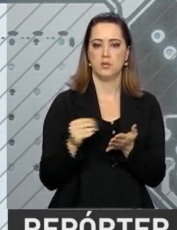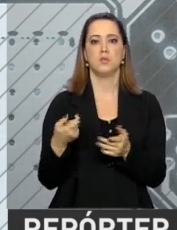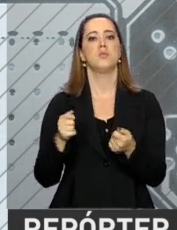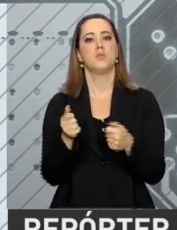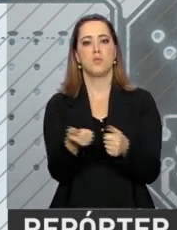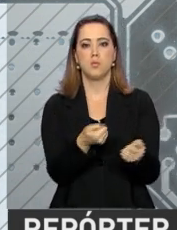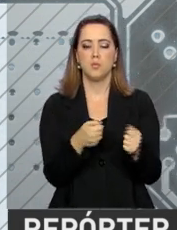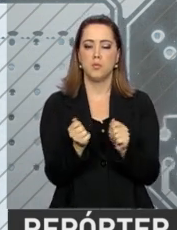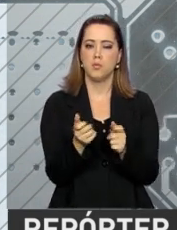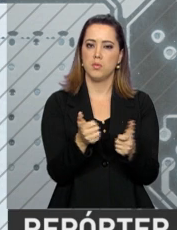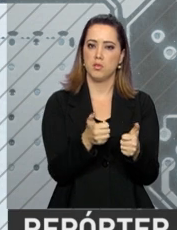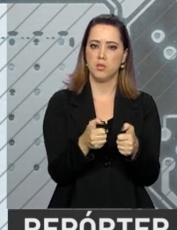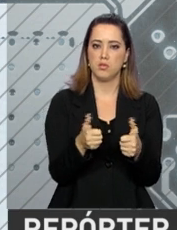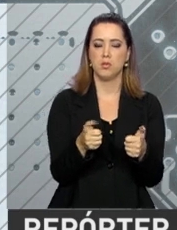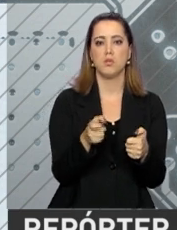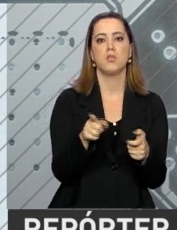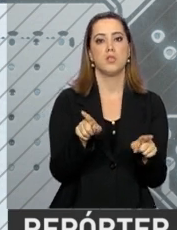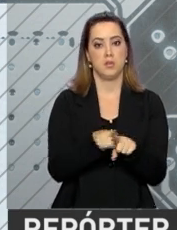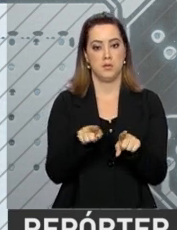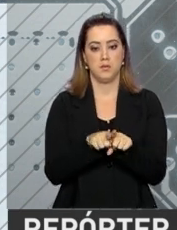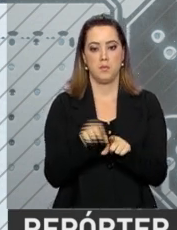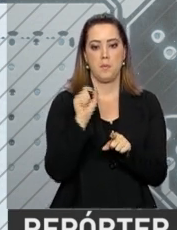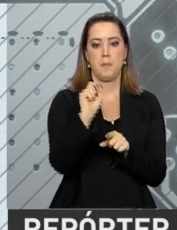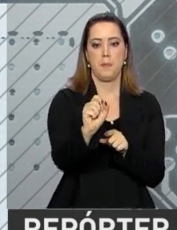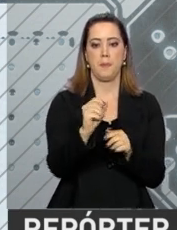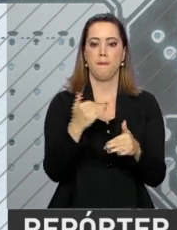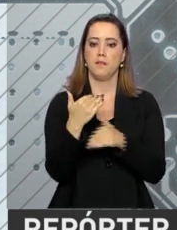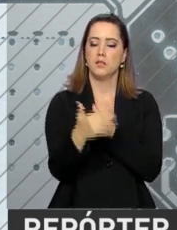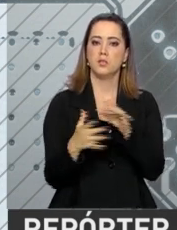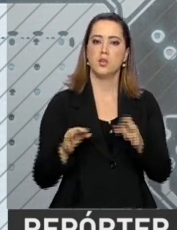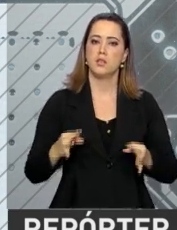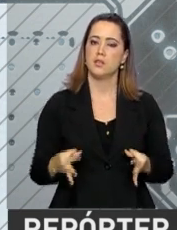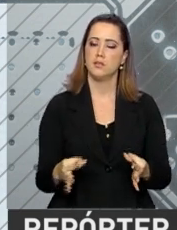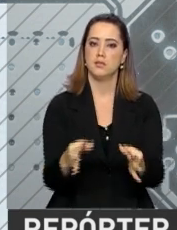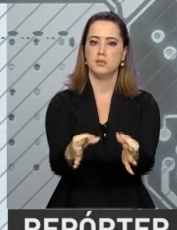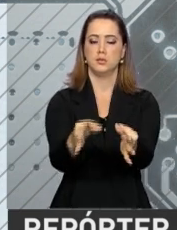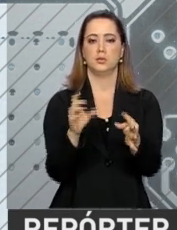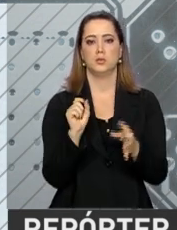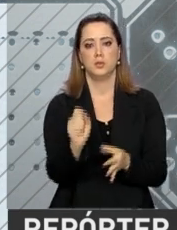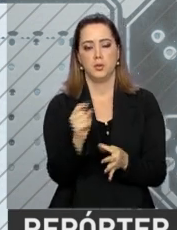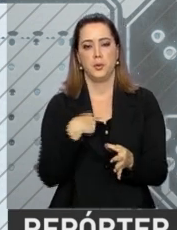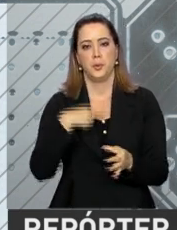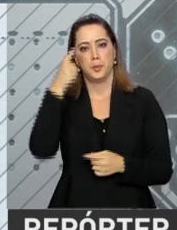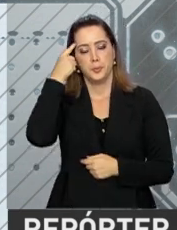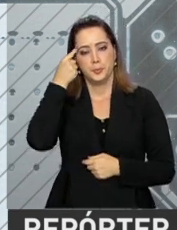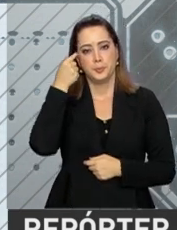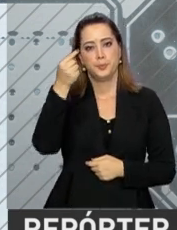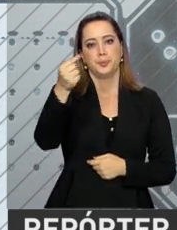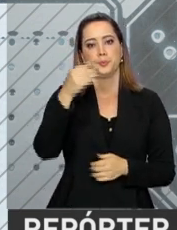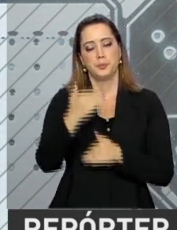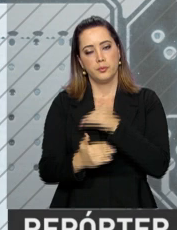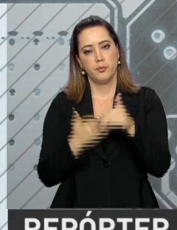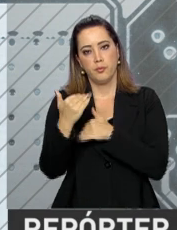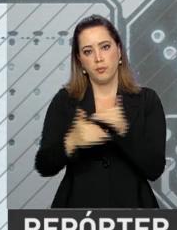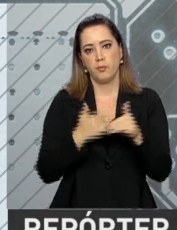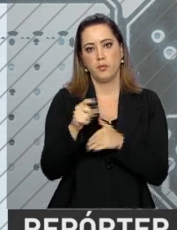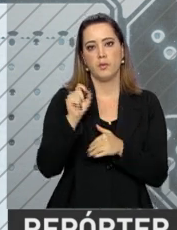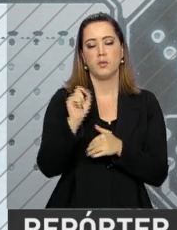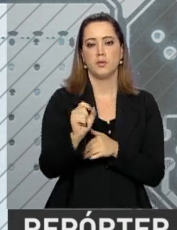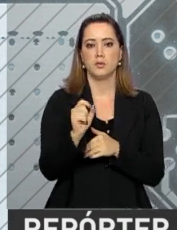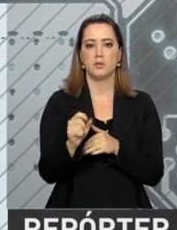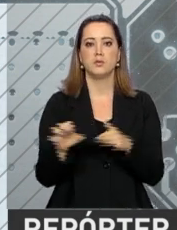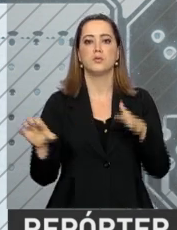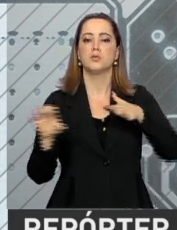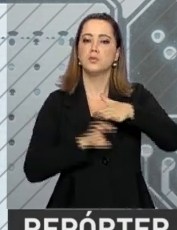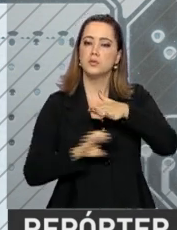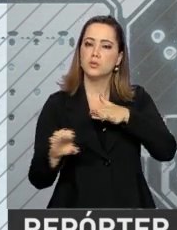A outra é chamada de encadeamento tecnológico. Aqui, a ideia é desenvolver algo para ser utilizado em uma grande